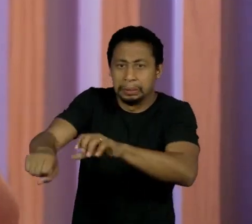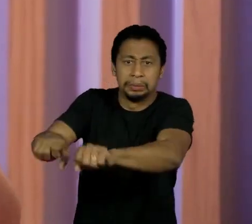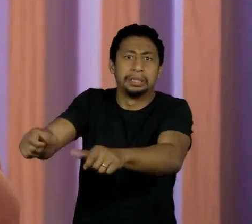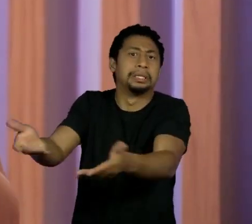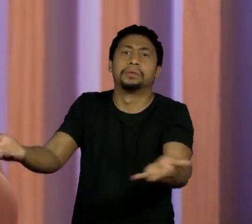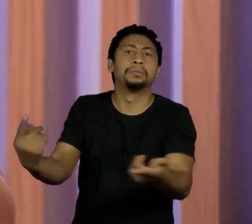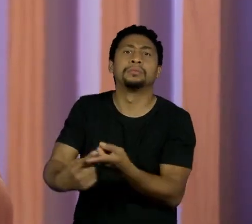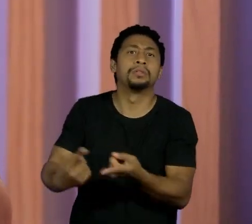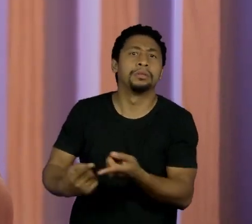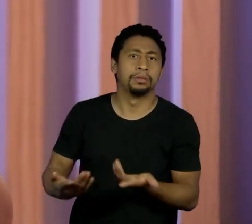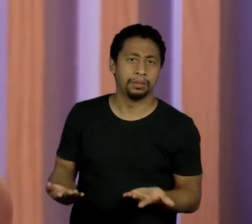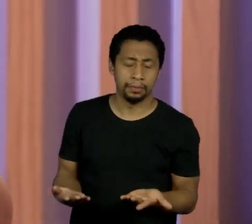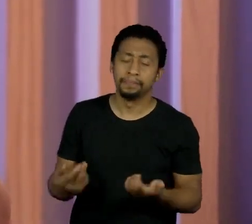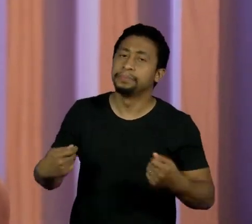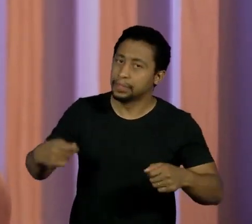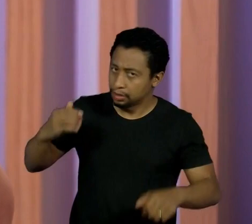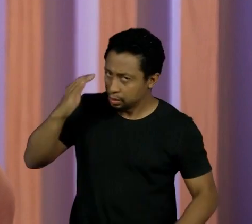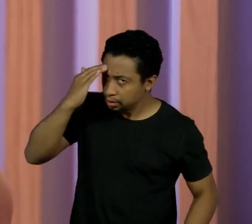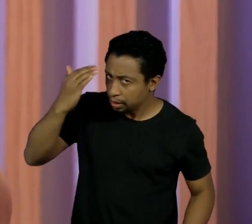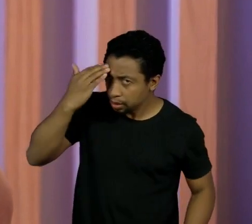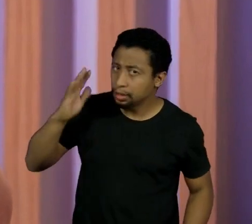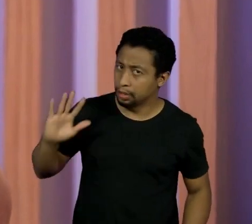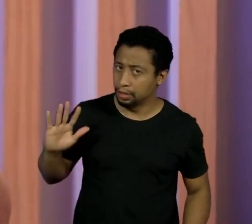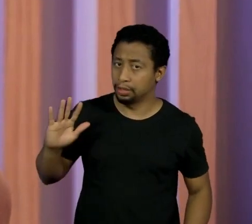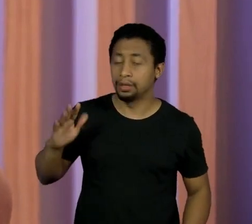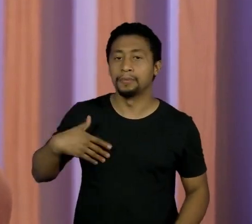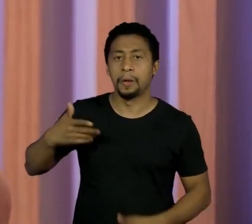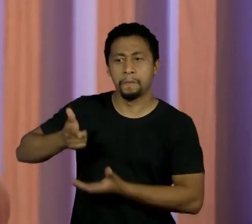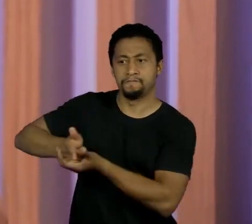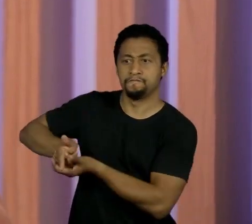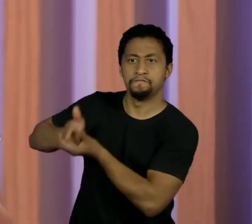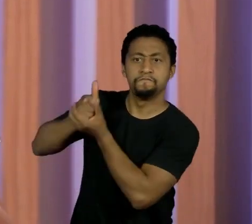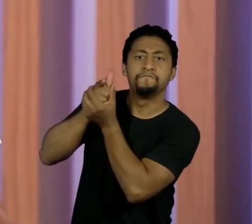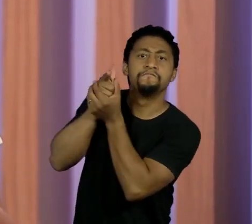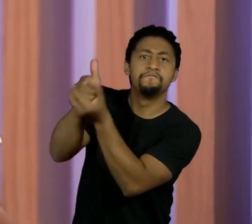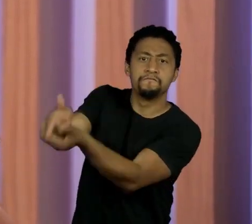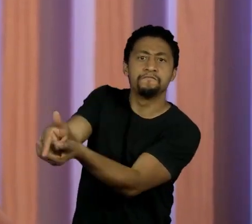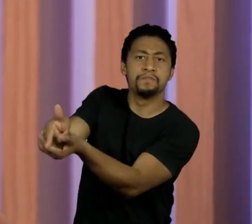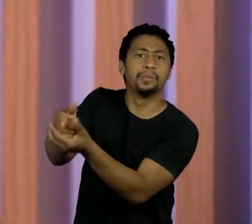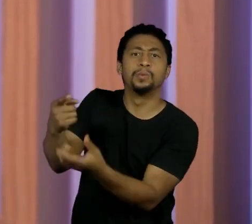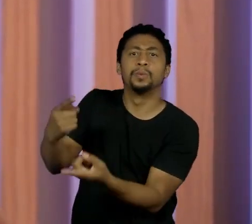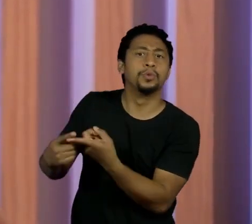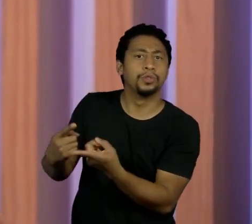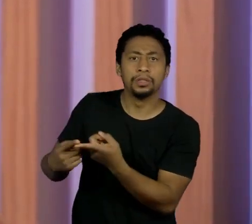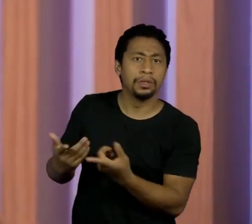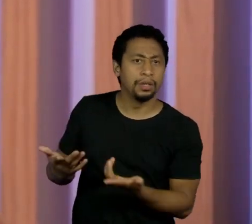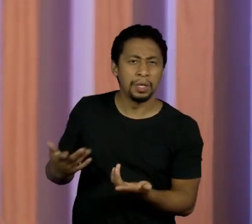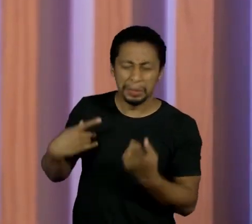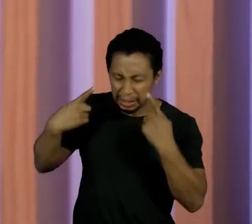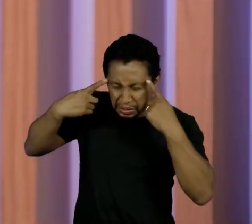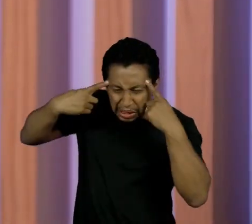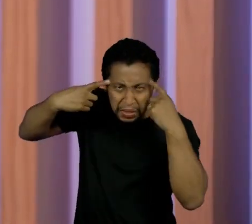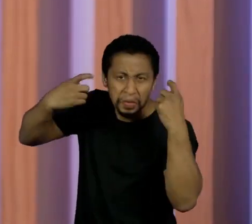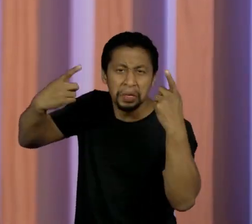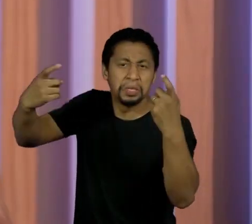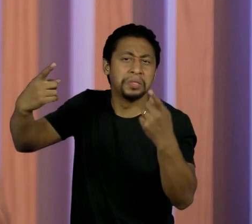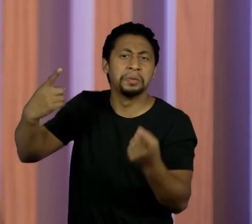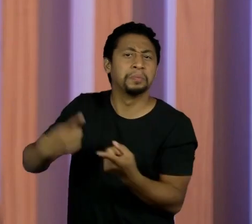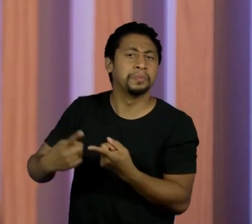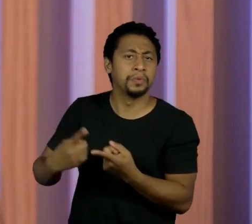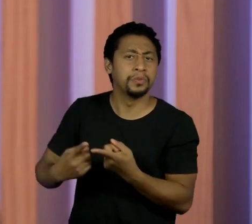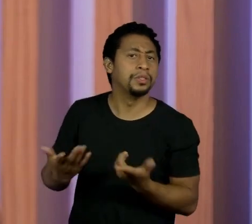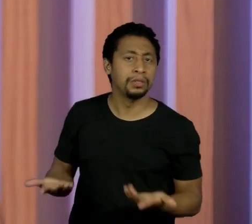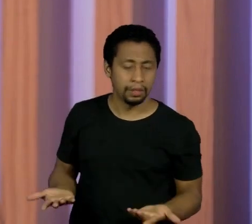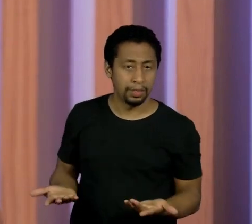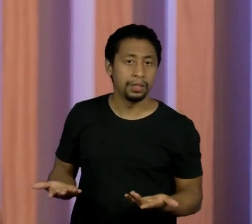preciso entender melhor, porque precisa matá-los, porque precisa abordar com tal grau de violência. E eu sempre